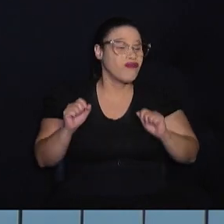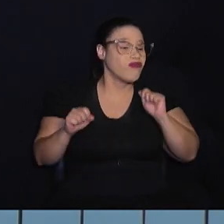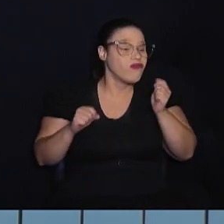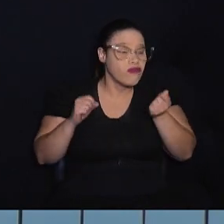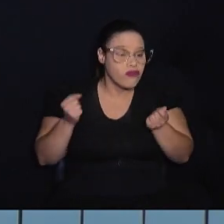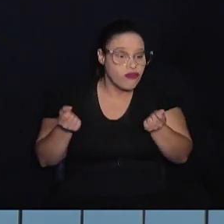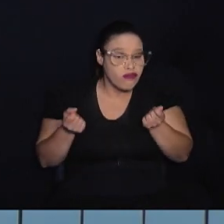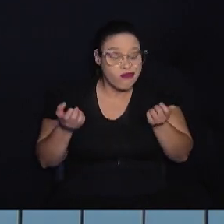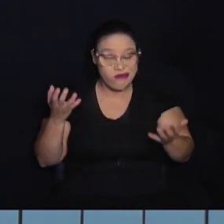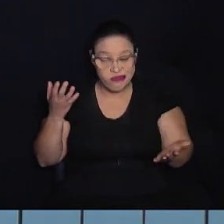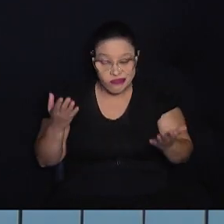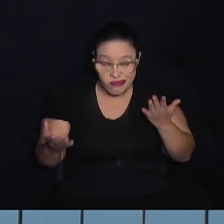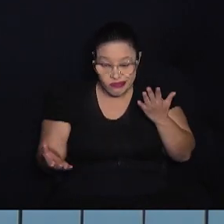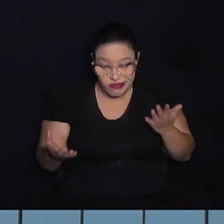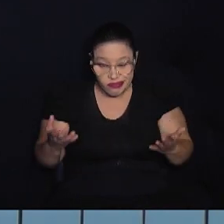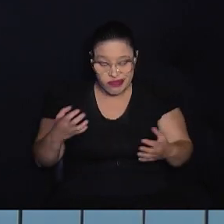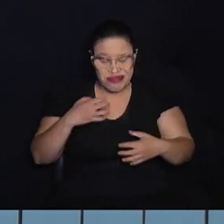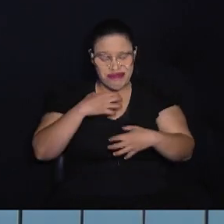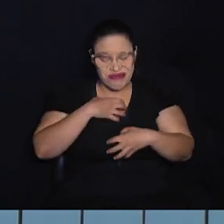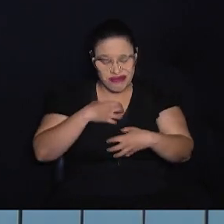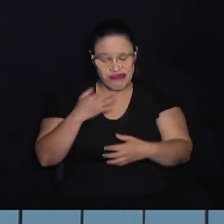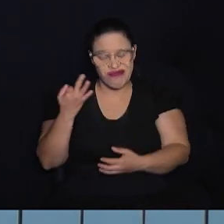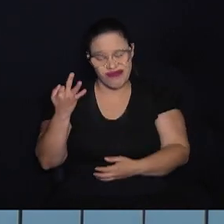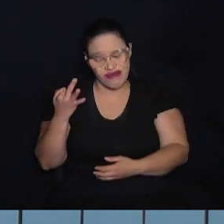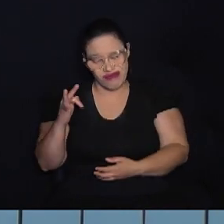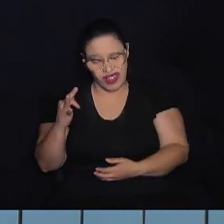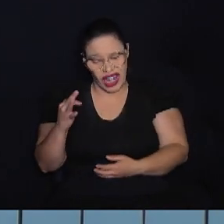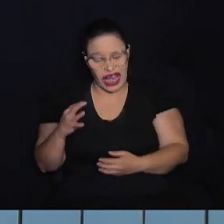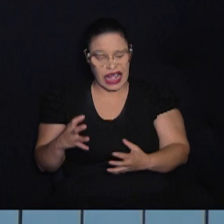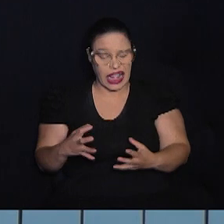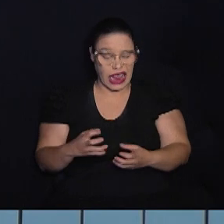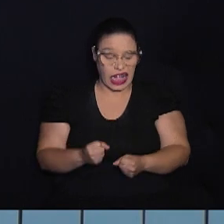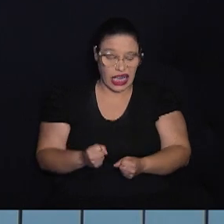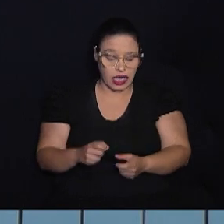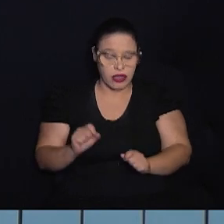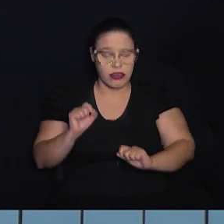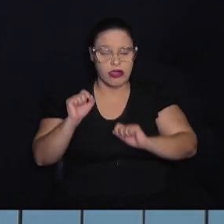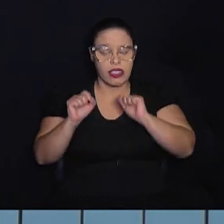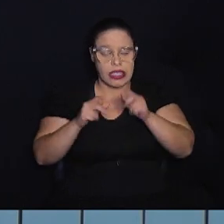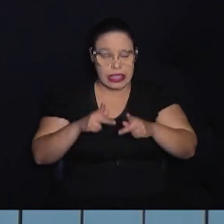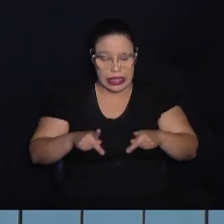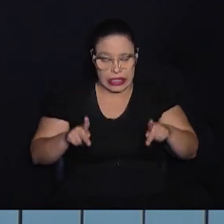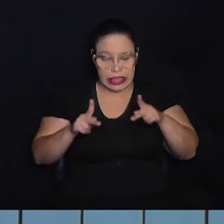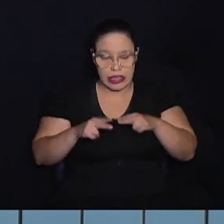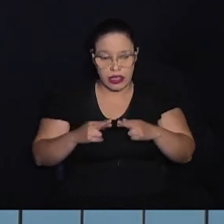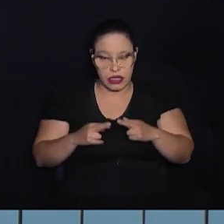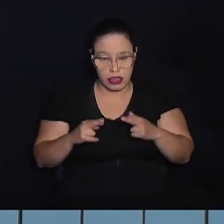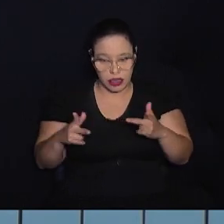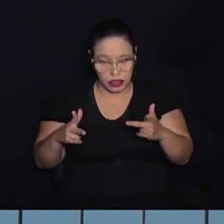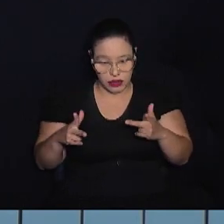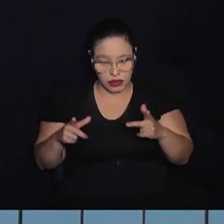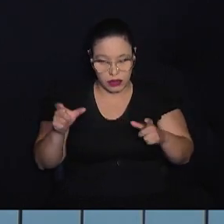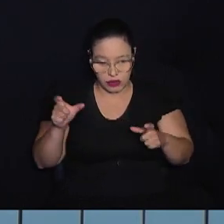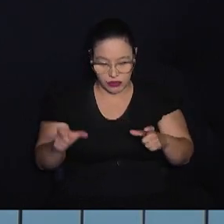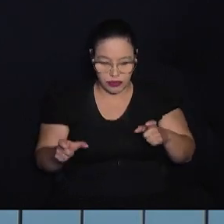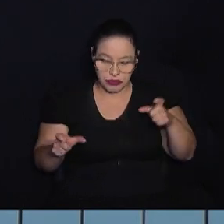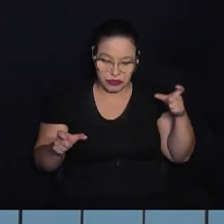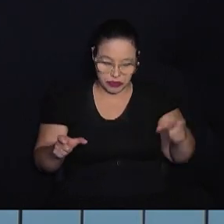Porque ambos podem causar essas dores, né, essa inflamação. Como que a população pode diferenciar esses